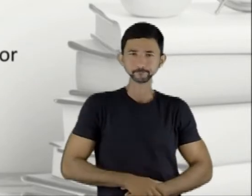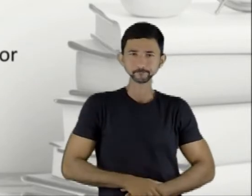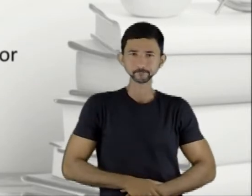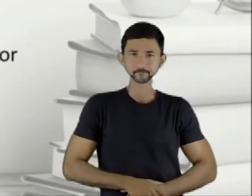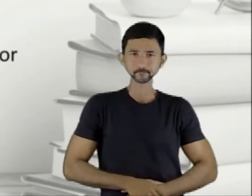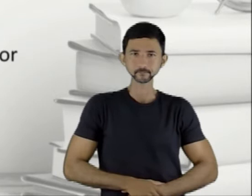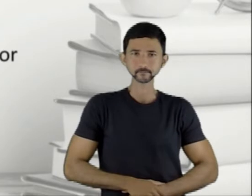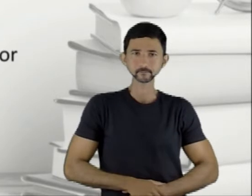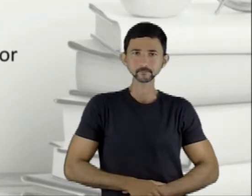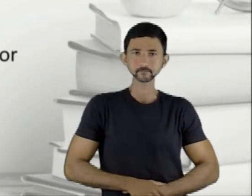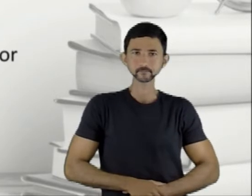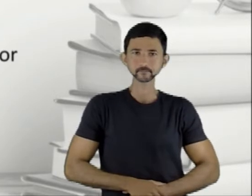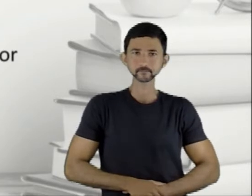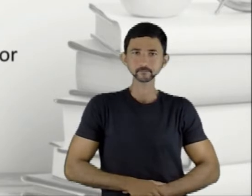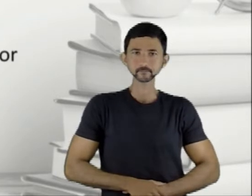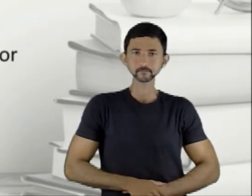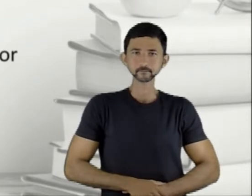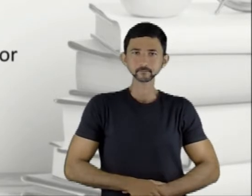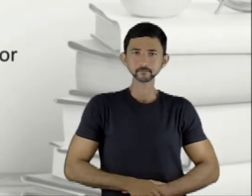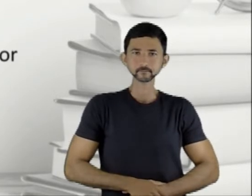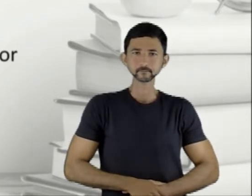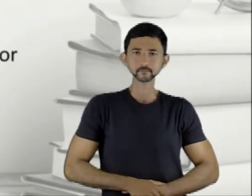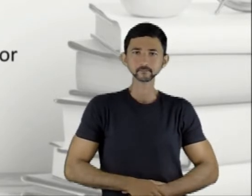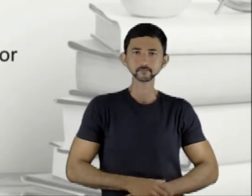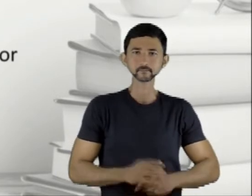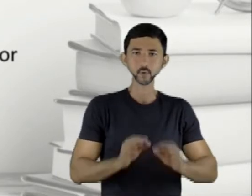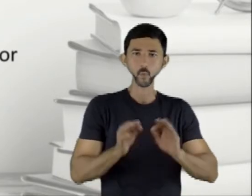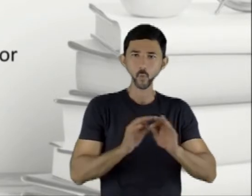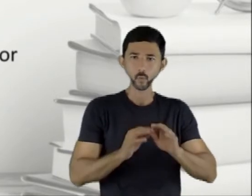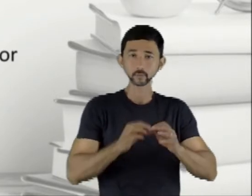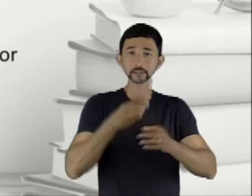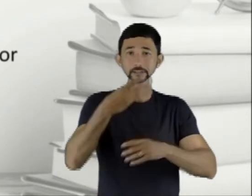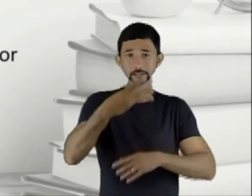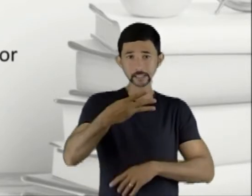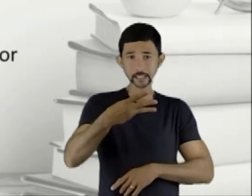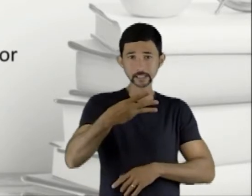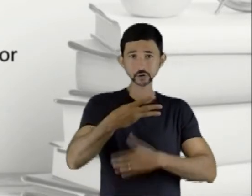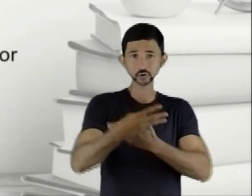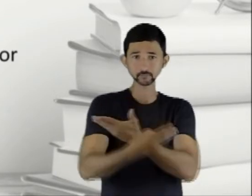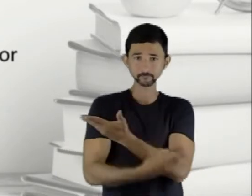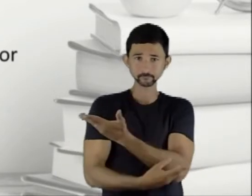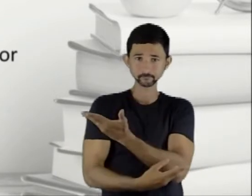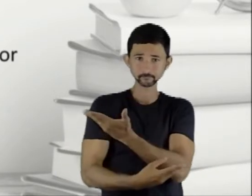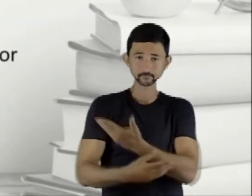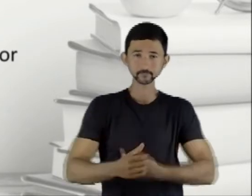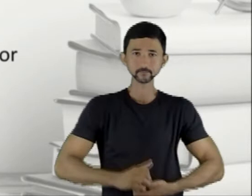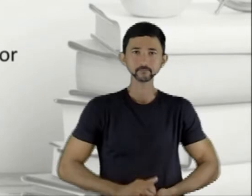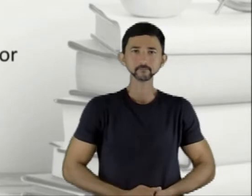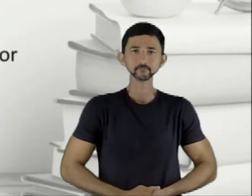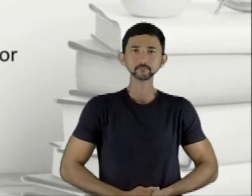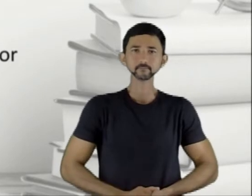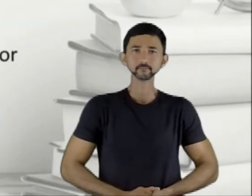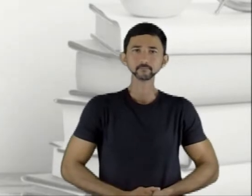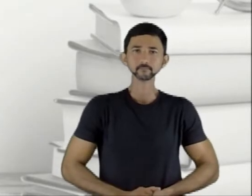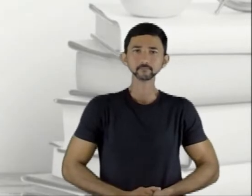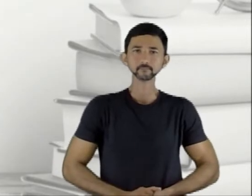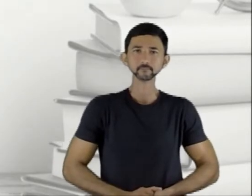gente pode dizer? Dizemos que a moda dessa série de dados é 3,